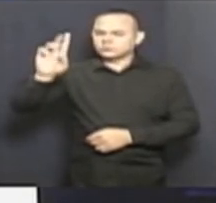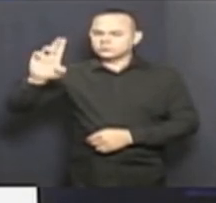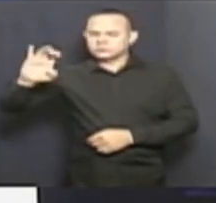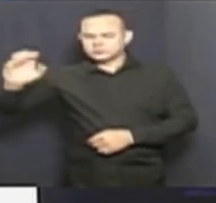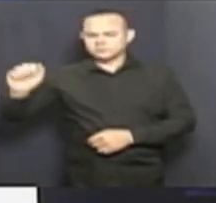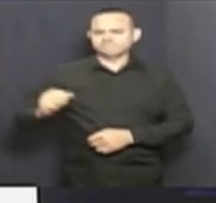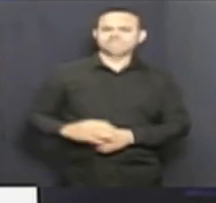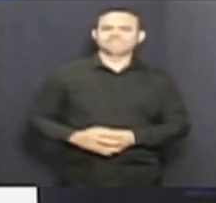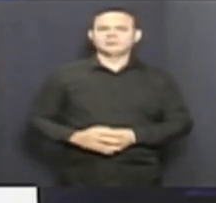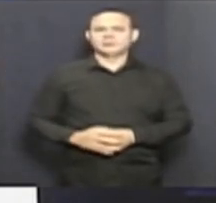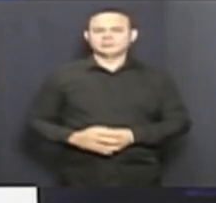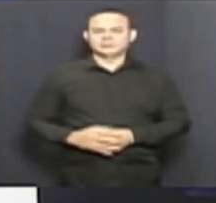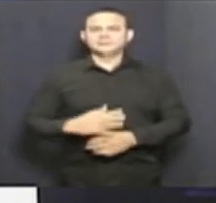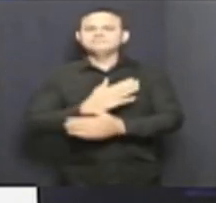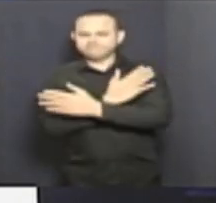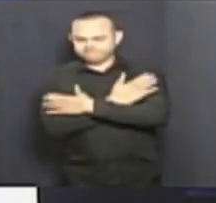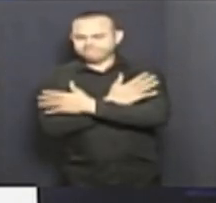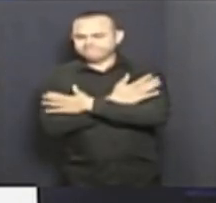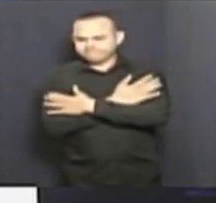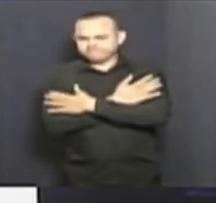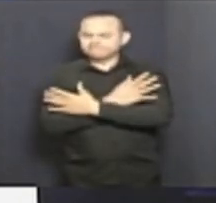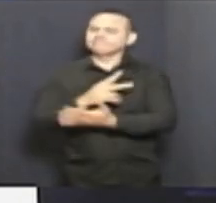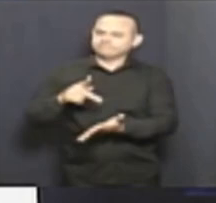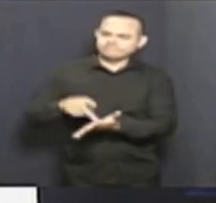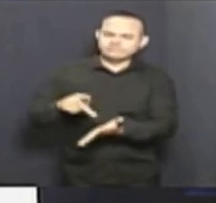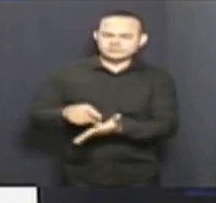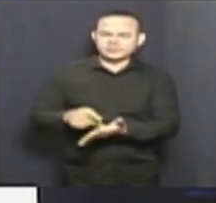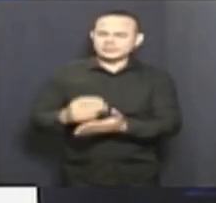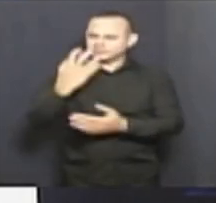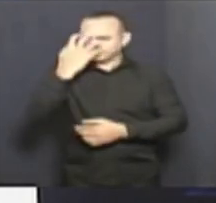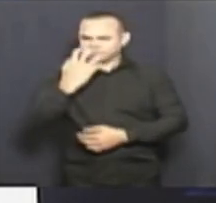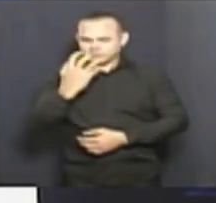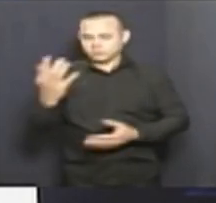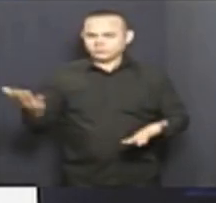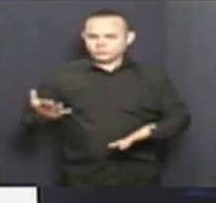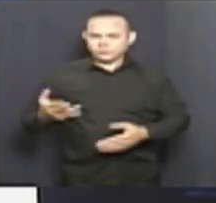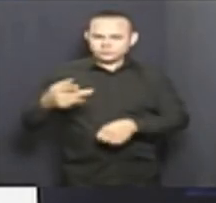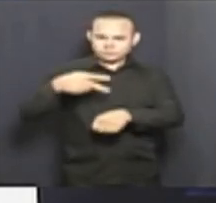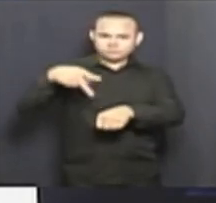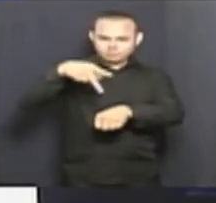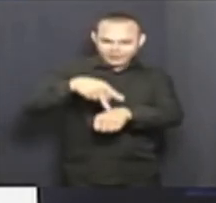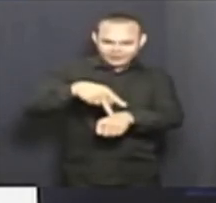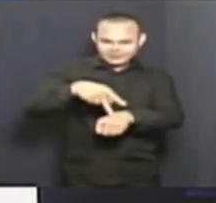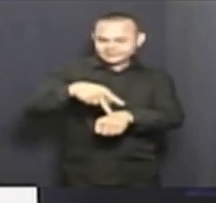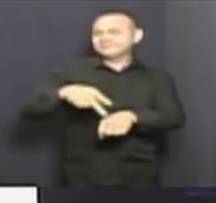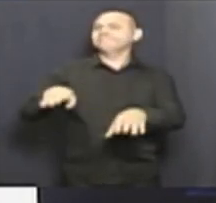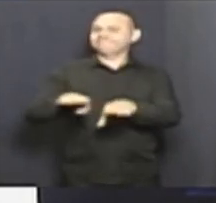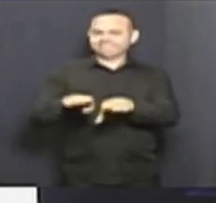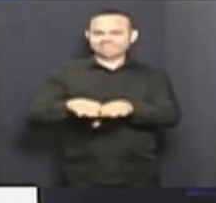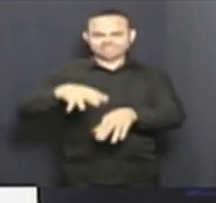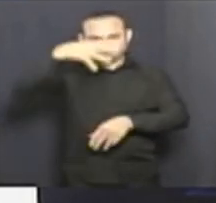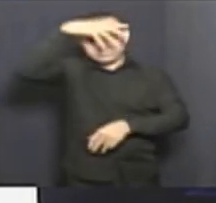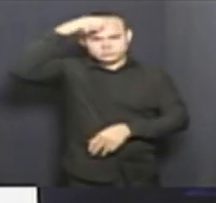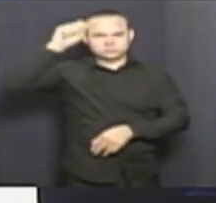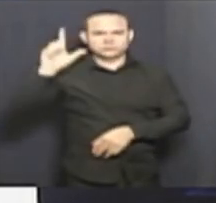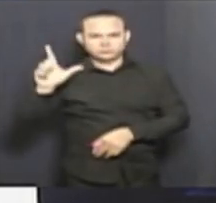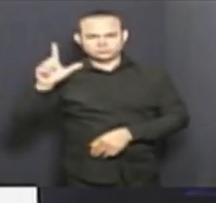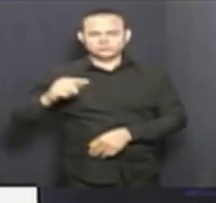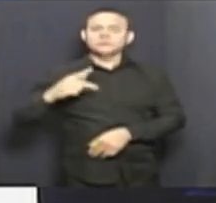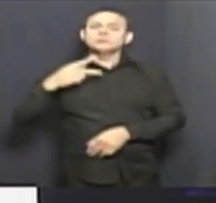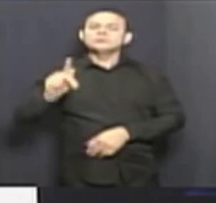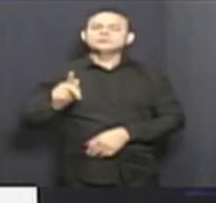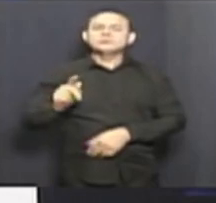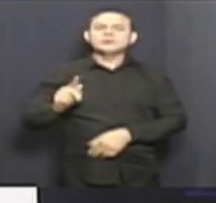sério hoje que aflige o país de modo especial o mato grosso do sul no seu programa de